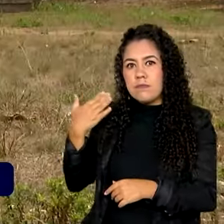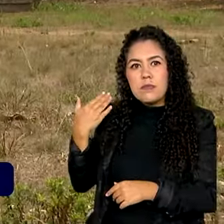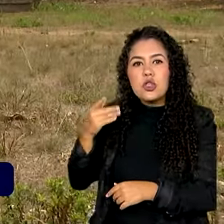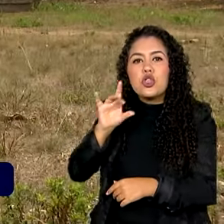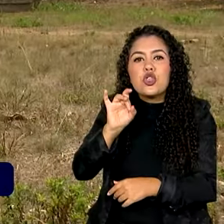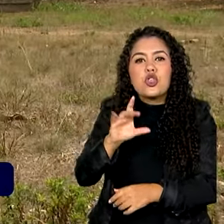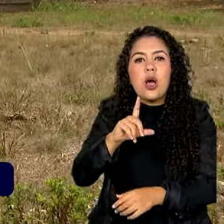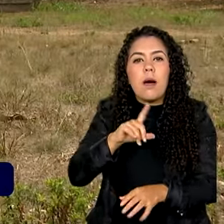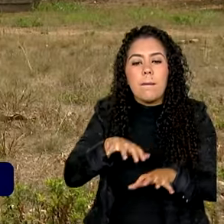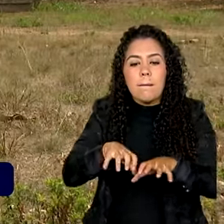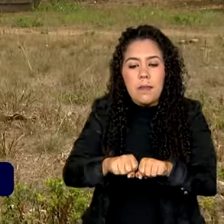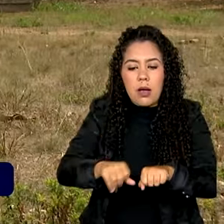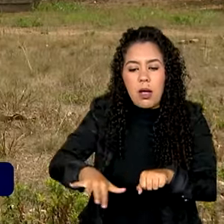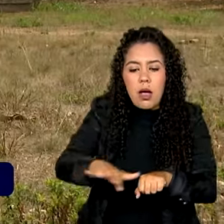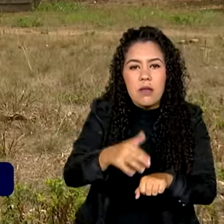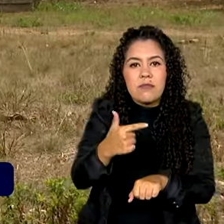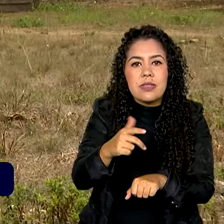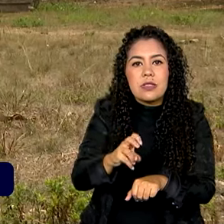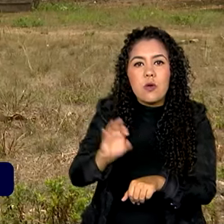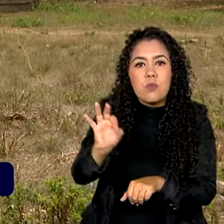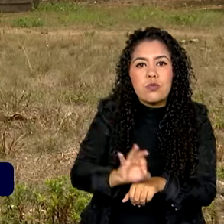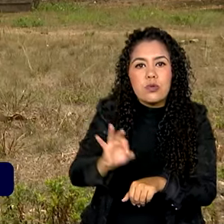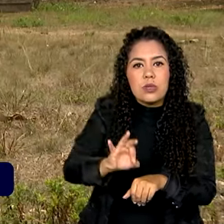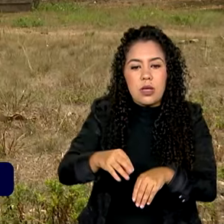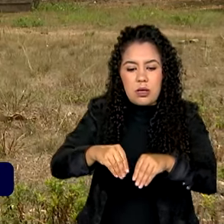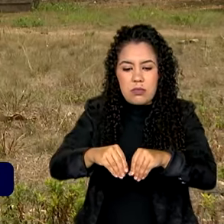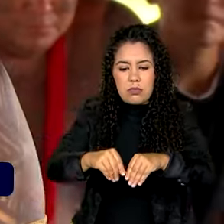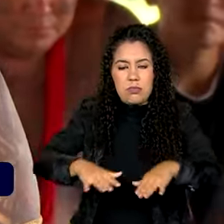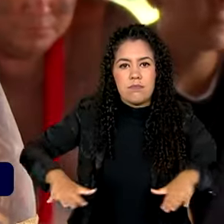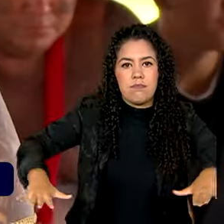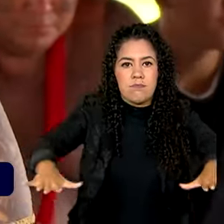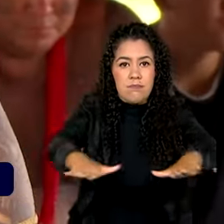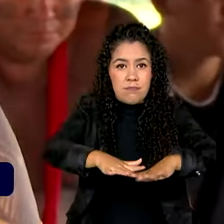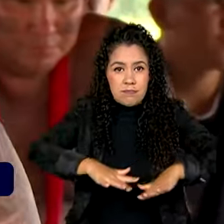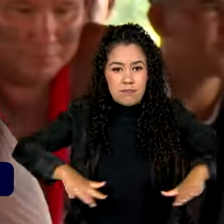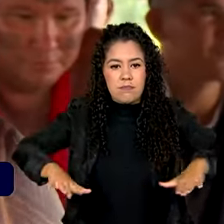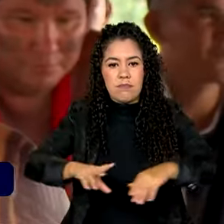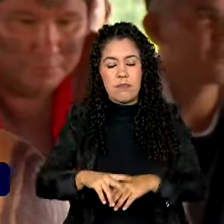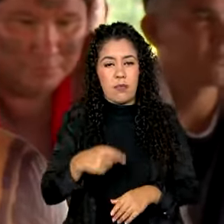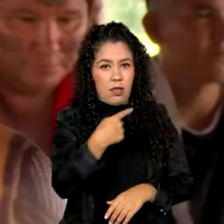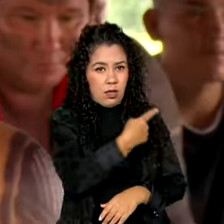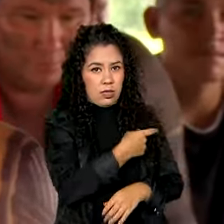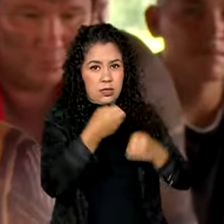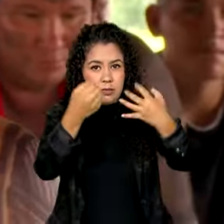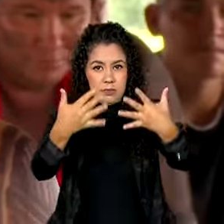apenas 25% do território. A gente recebia